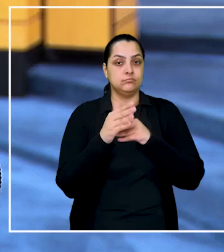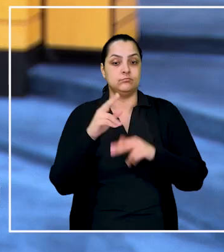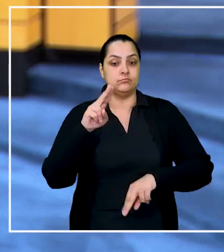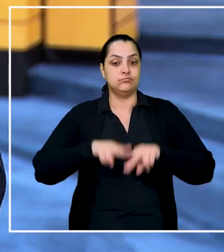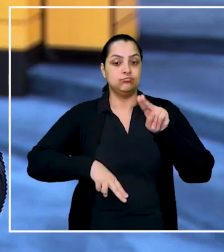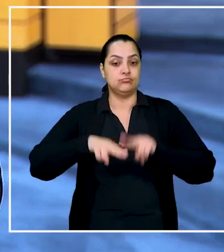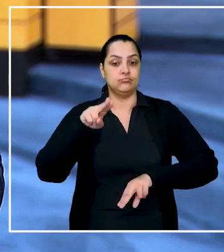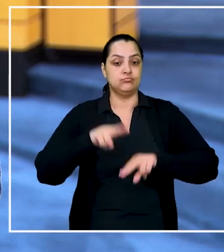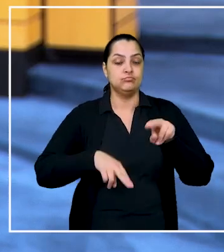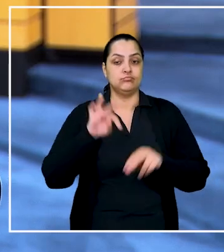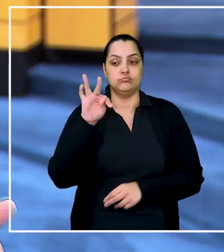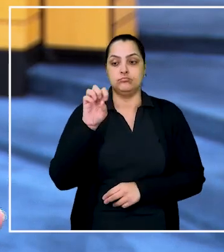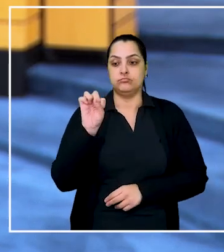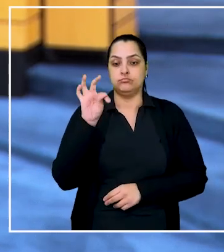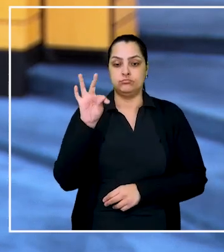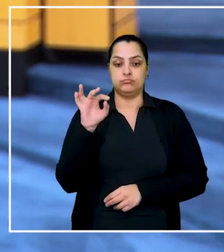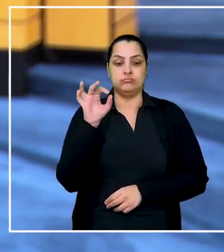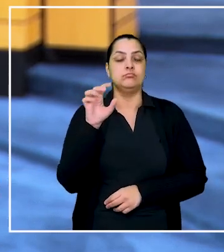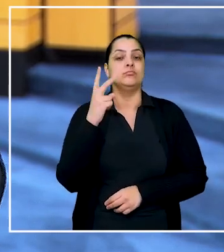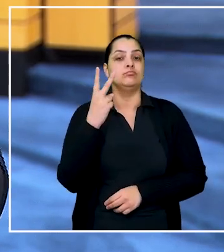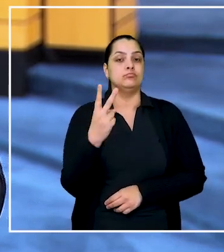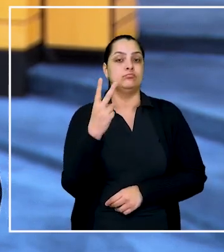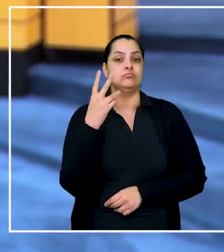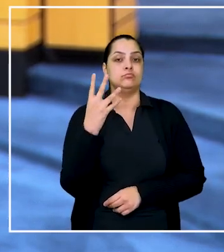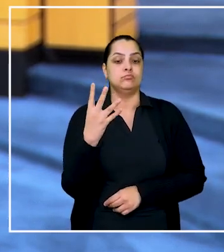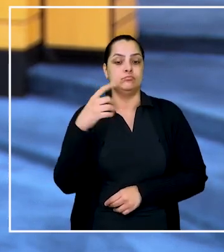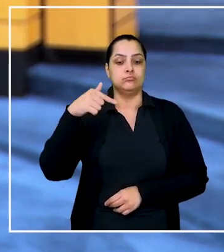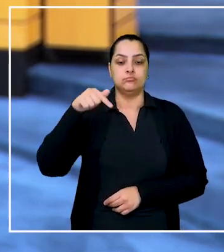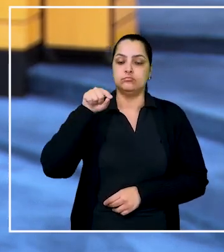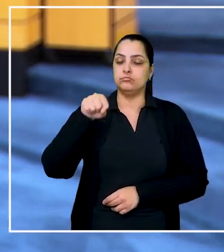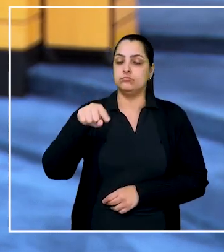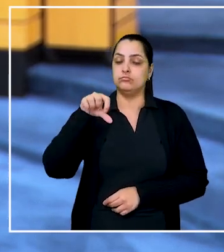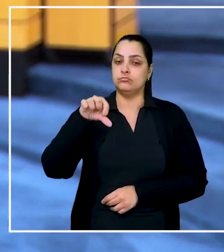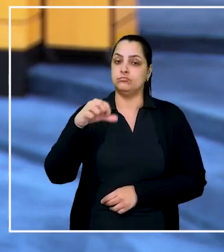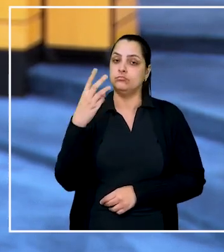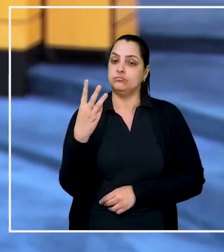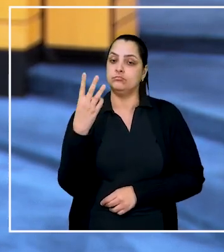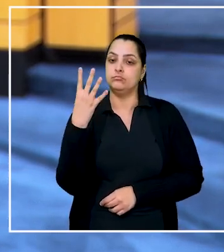junho deste ano, o TST julgou